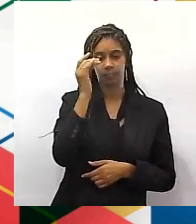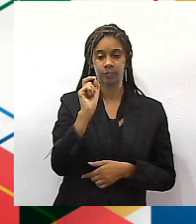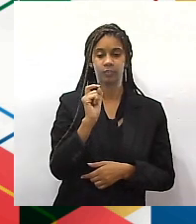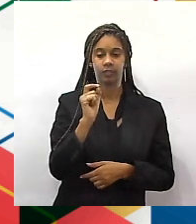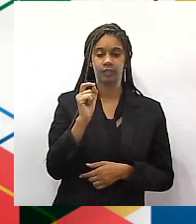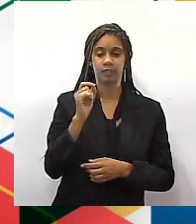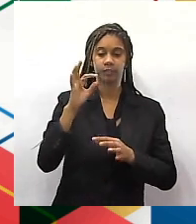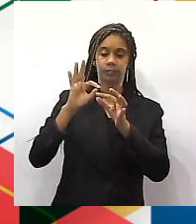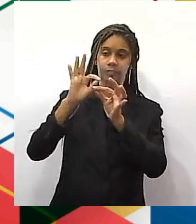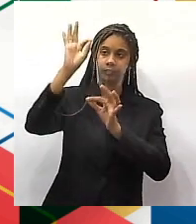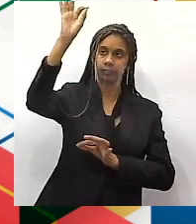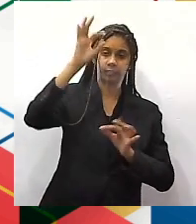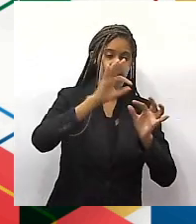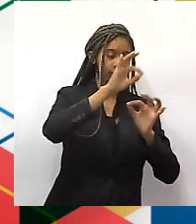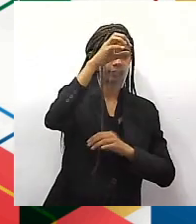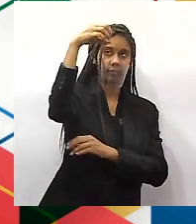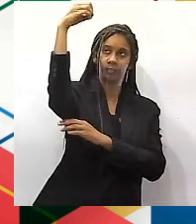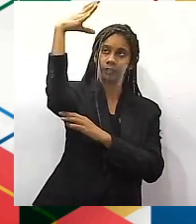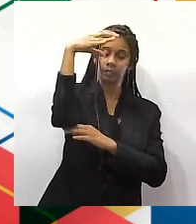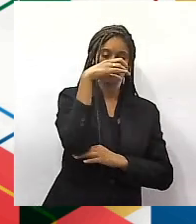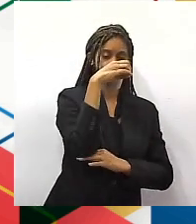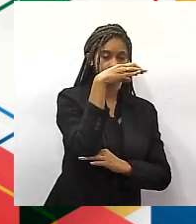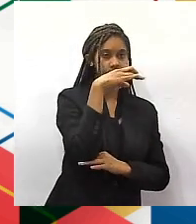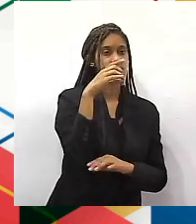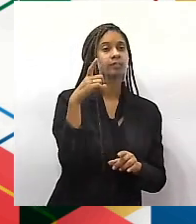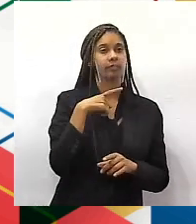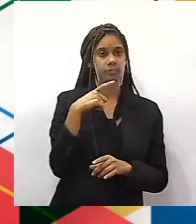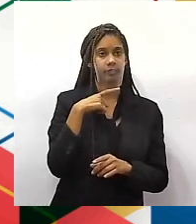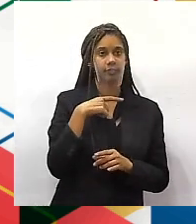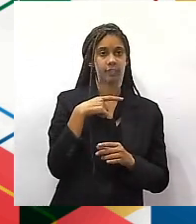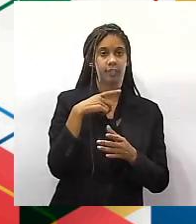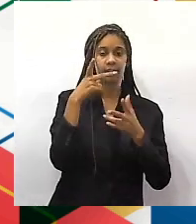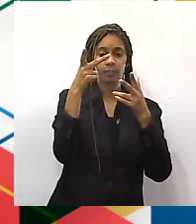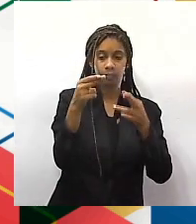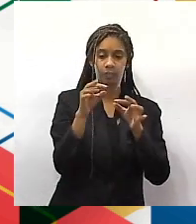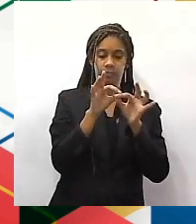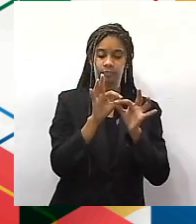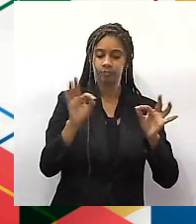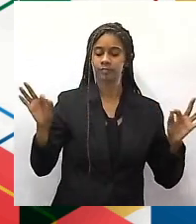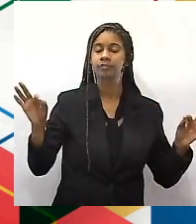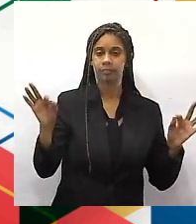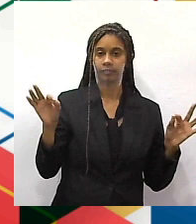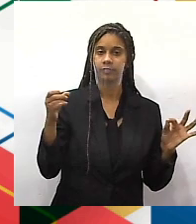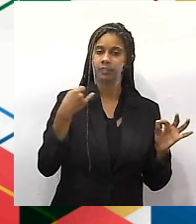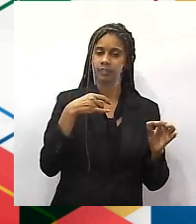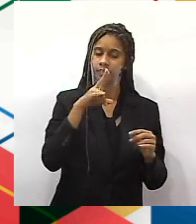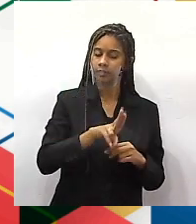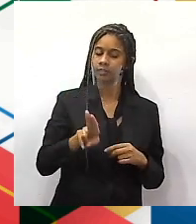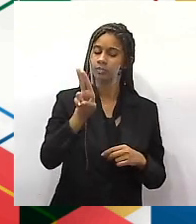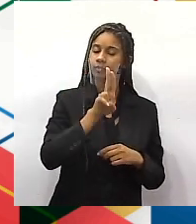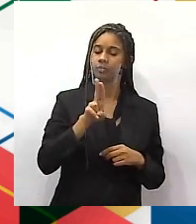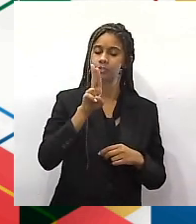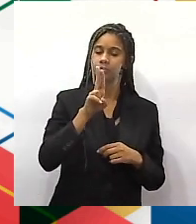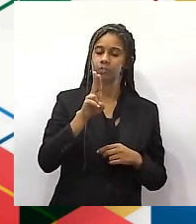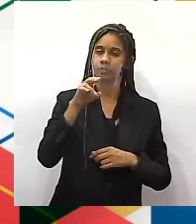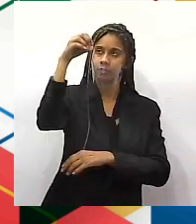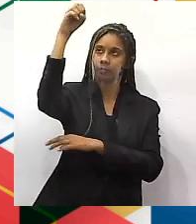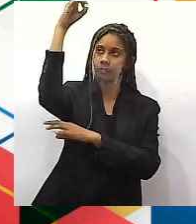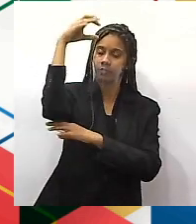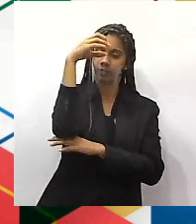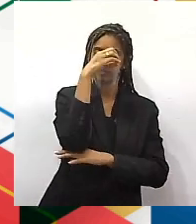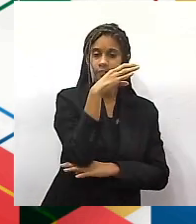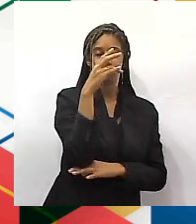são paralelos, porque eles estão apoiados em uma mesma transversal. E se você apoiar dois postes na mesma rua, eles